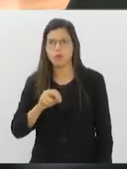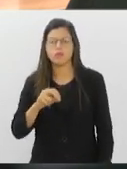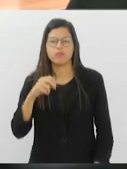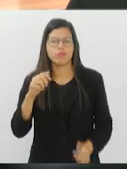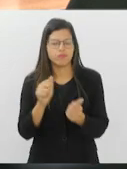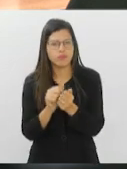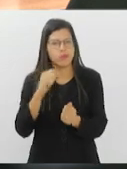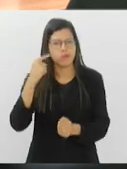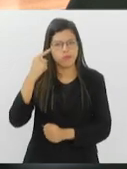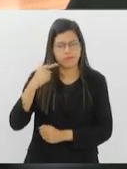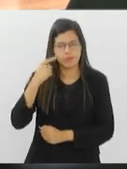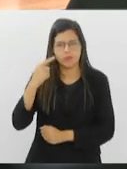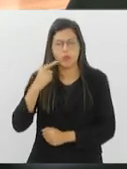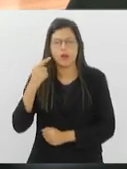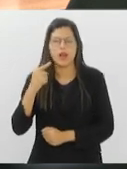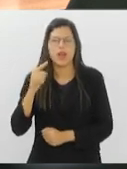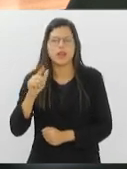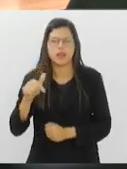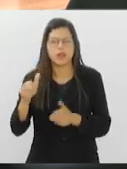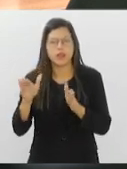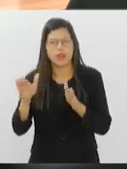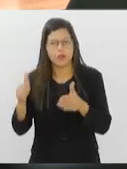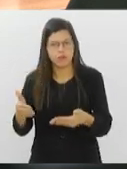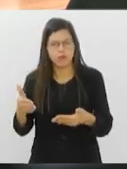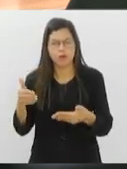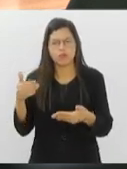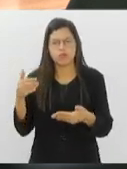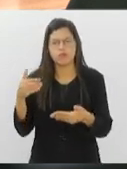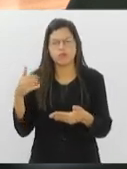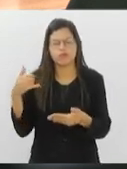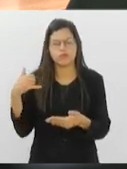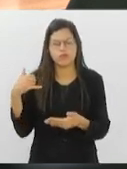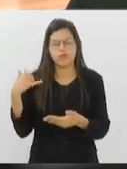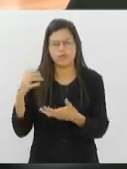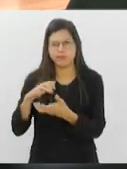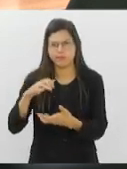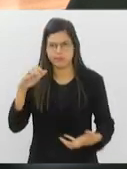especialista em direito do idoso. Bom dia, PV.